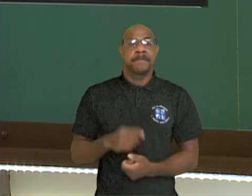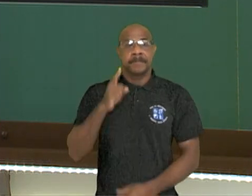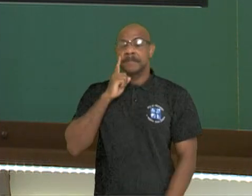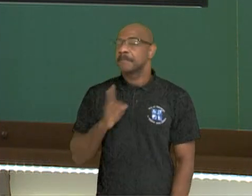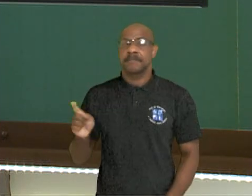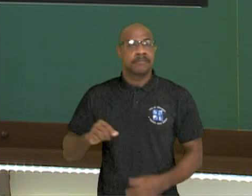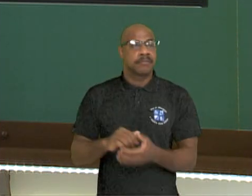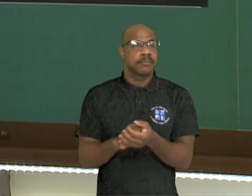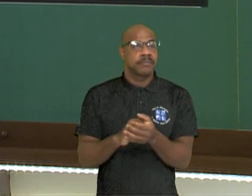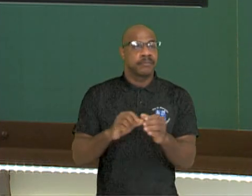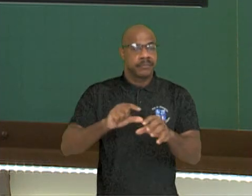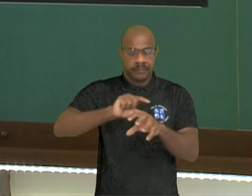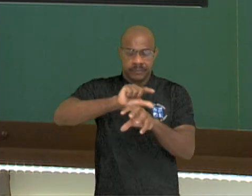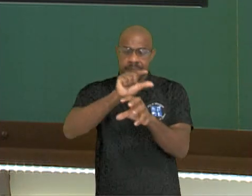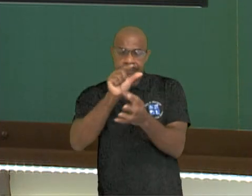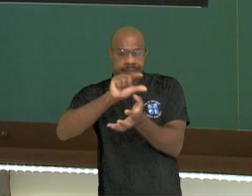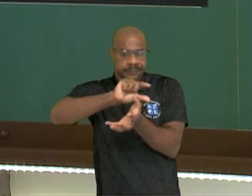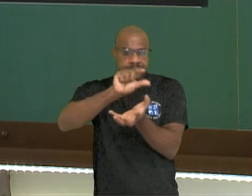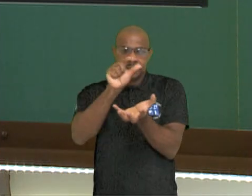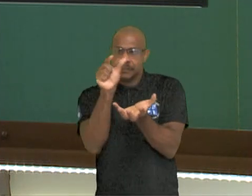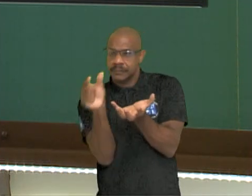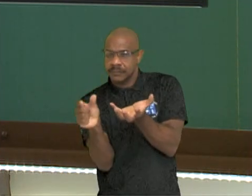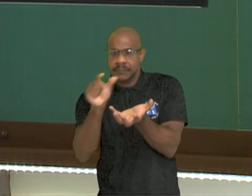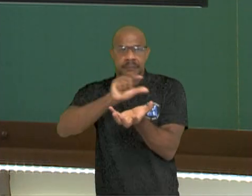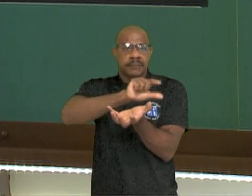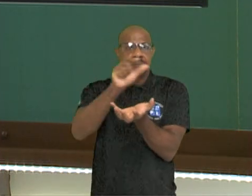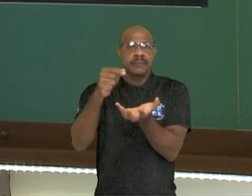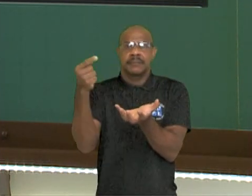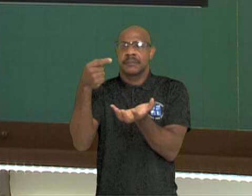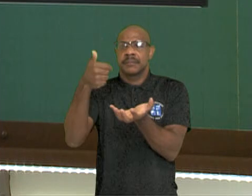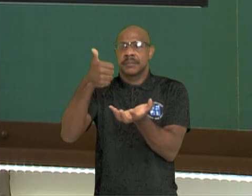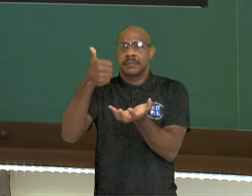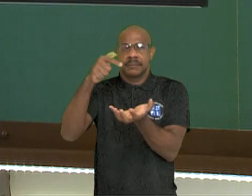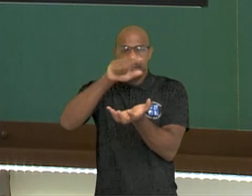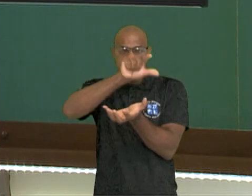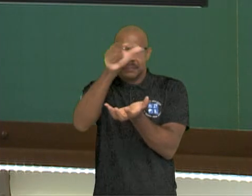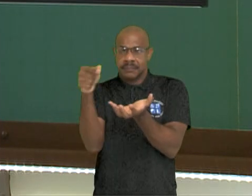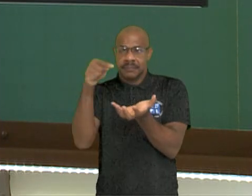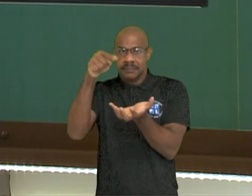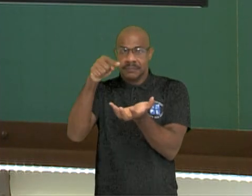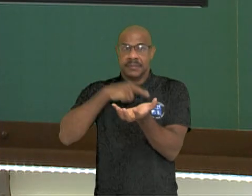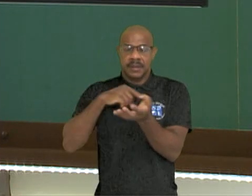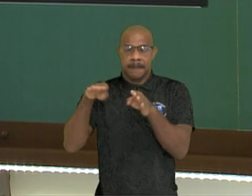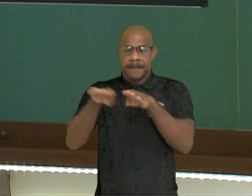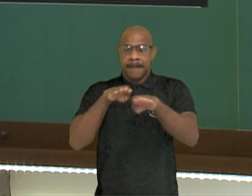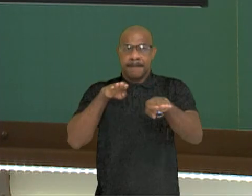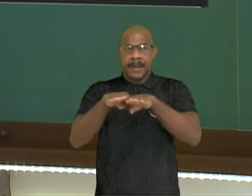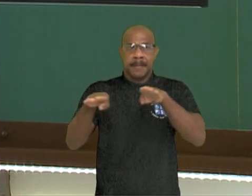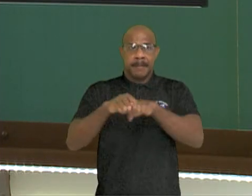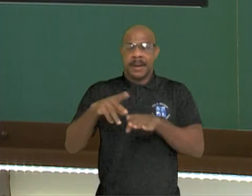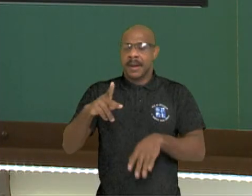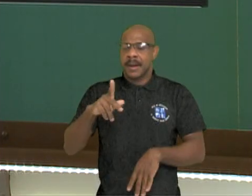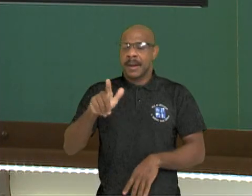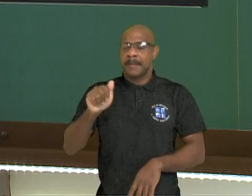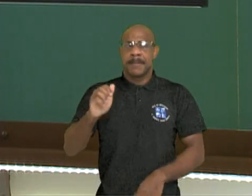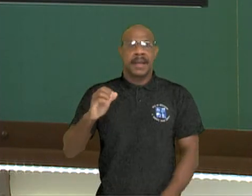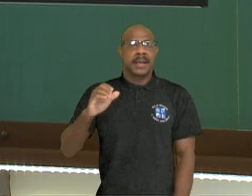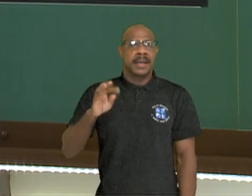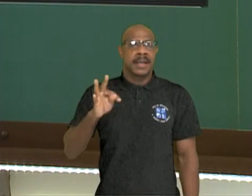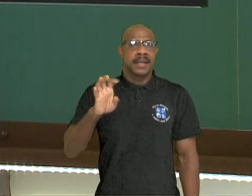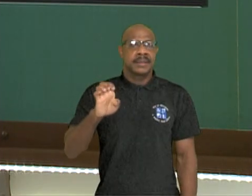da crosta, sobre a crosta, nós vamos ter as placas tectônicas e nós já vamos falar sobre elas, tá? Então,